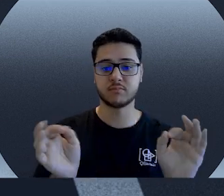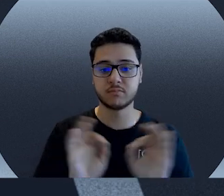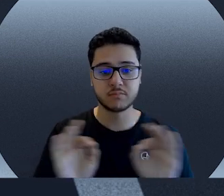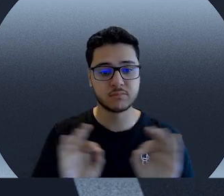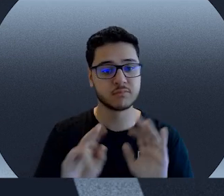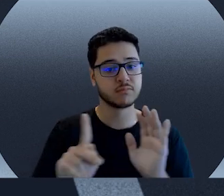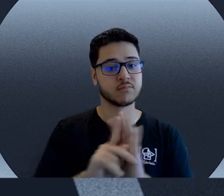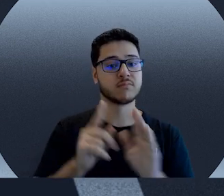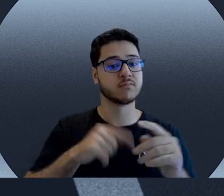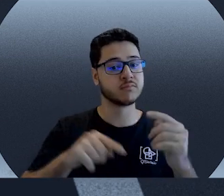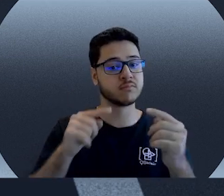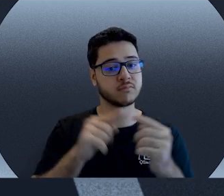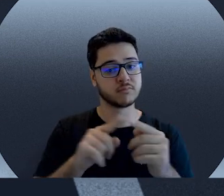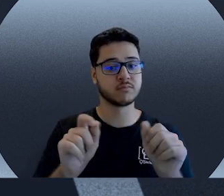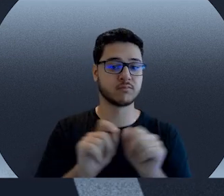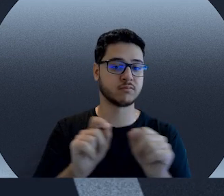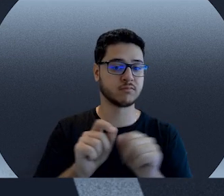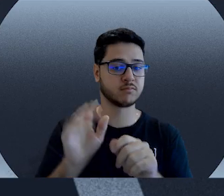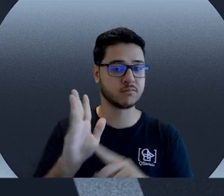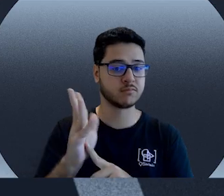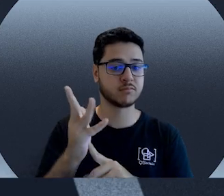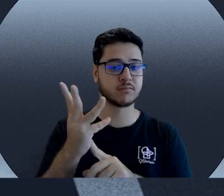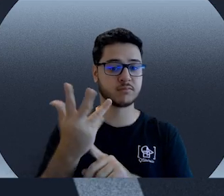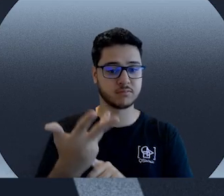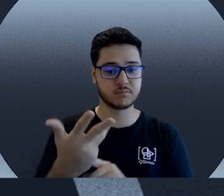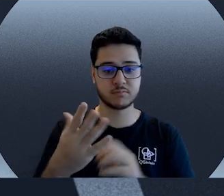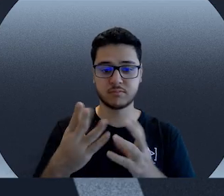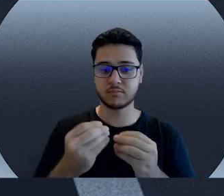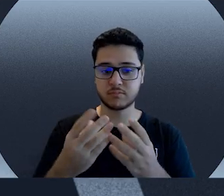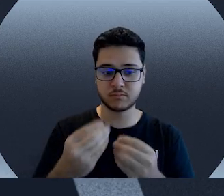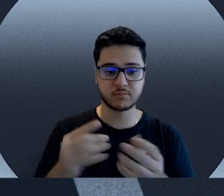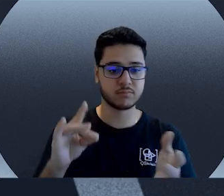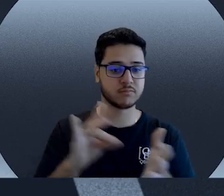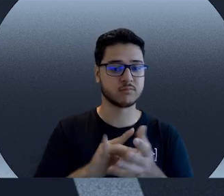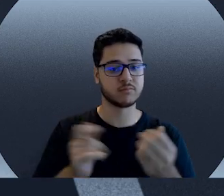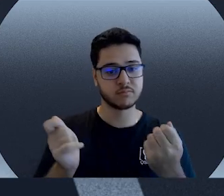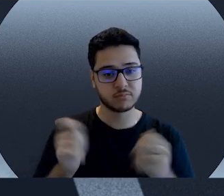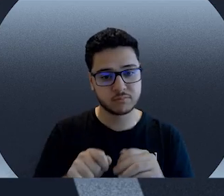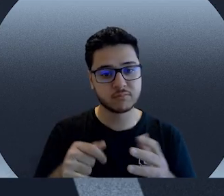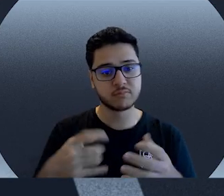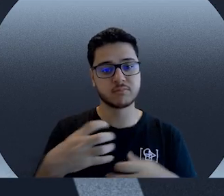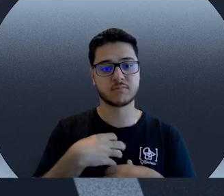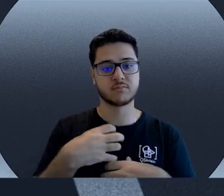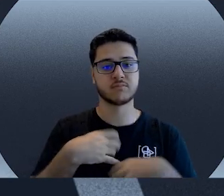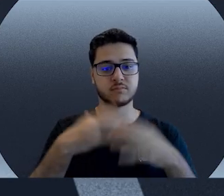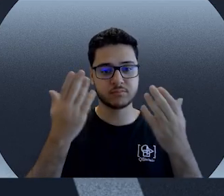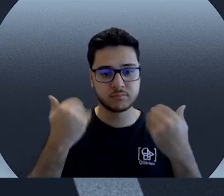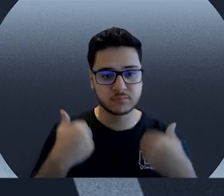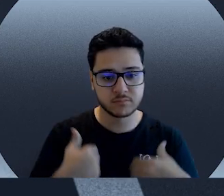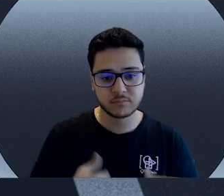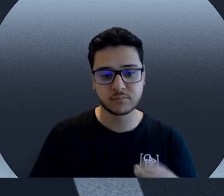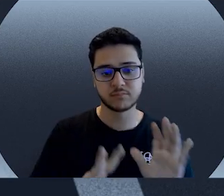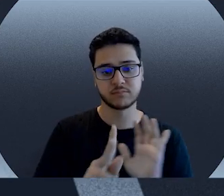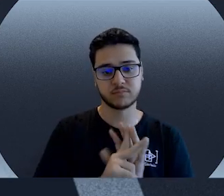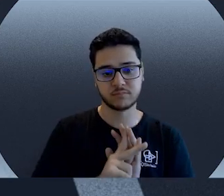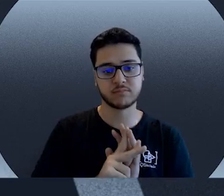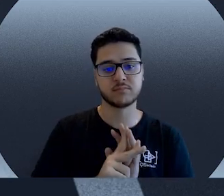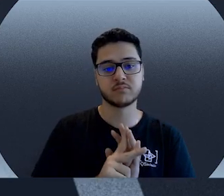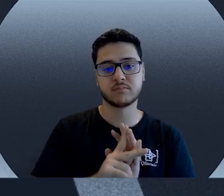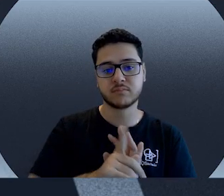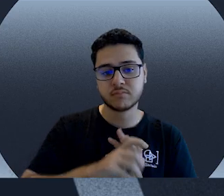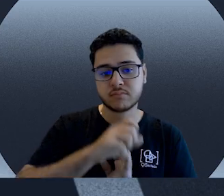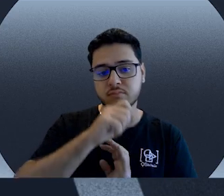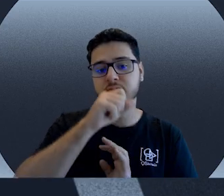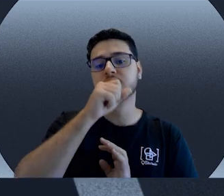possível, mas que o objetivo da obra é que você entrasse, tocasse, se divertisse, sentisse com seu corpo, com